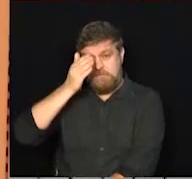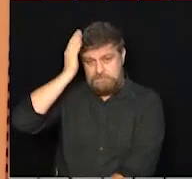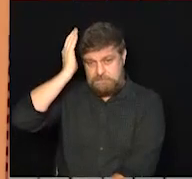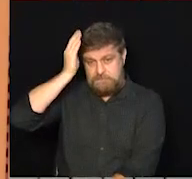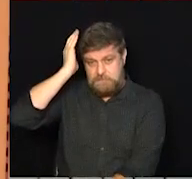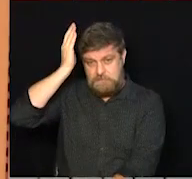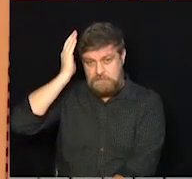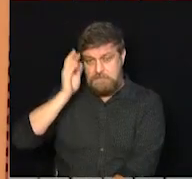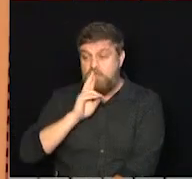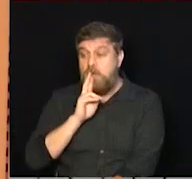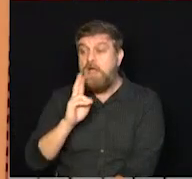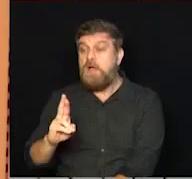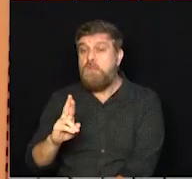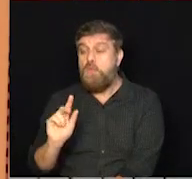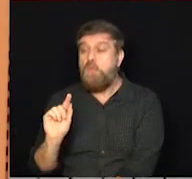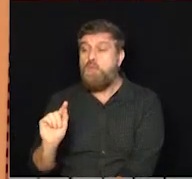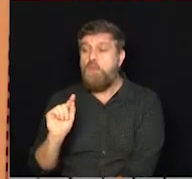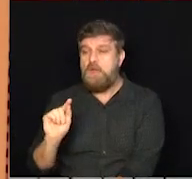Campinas